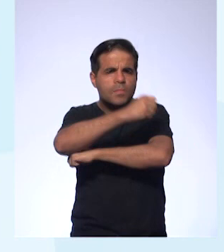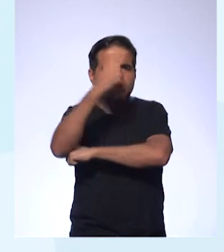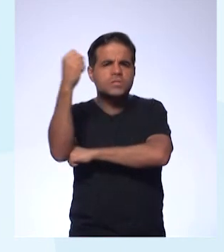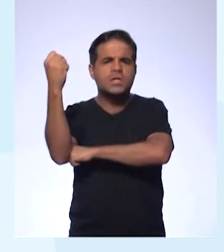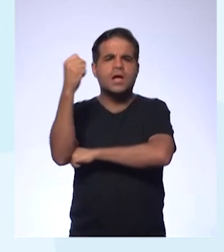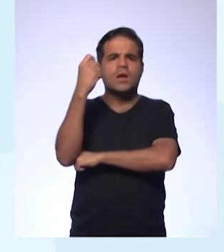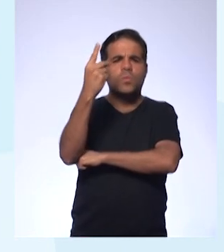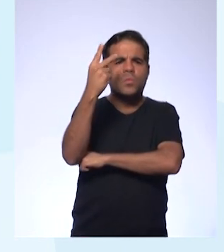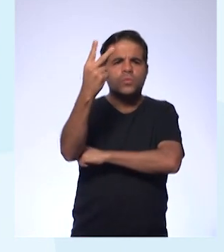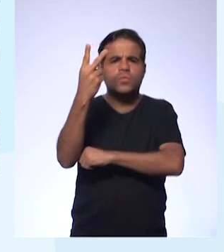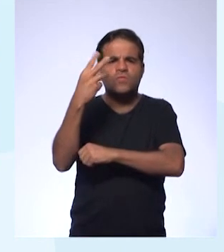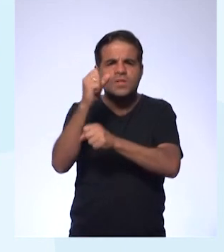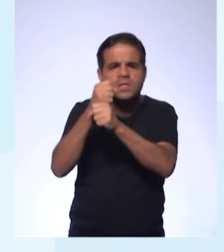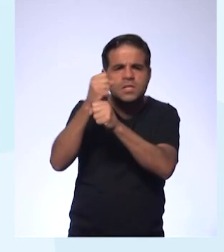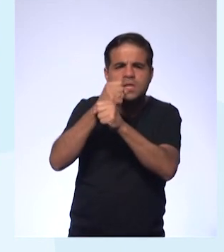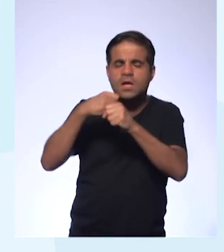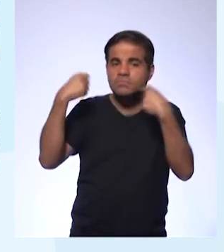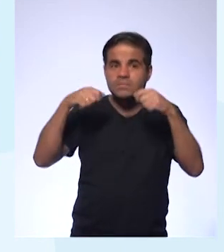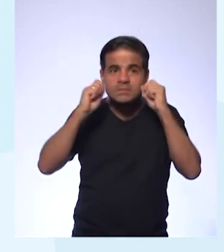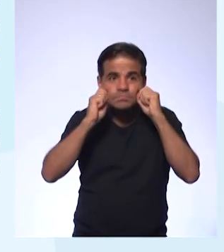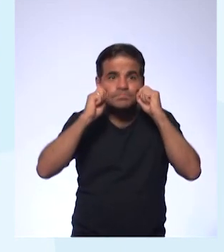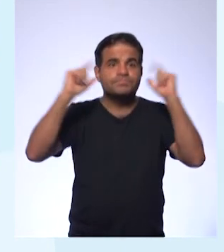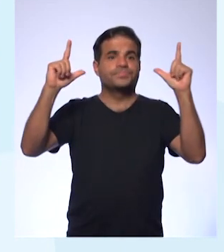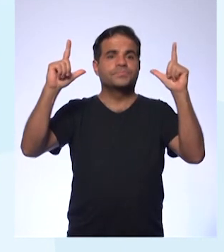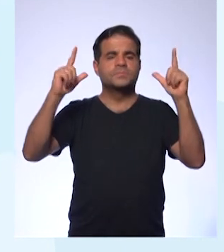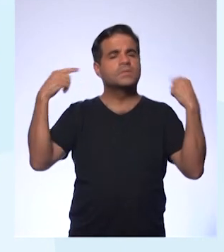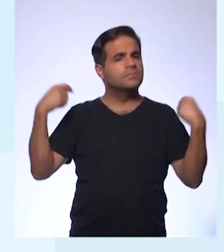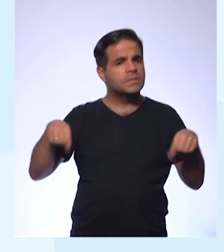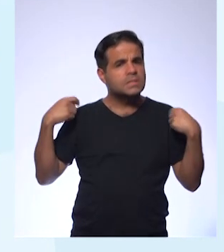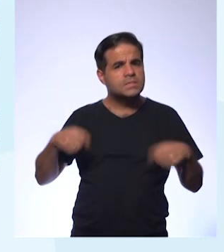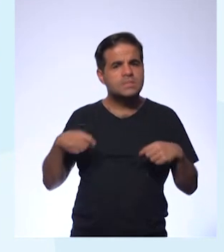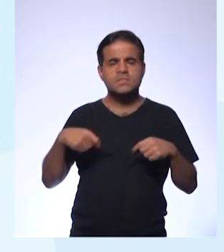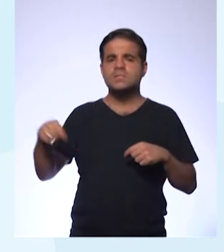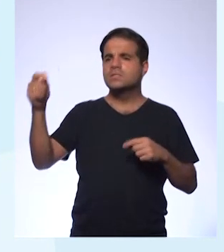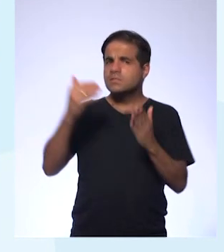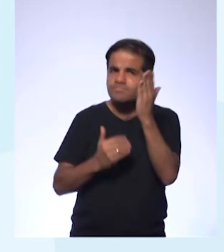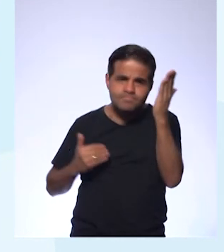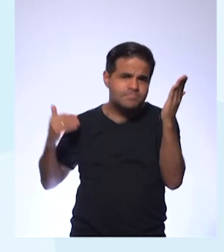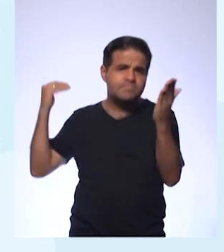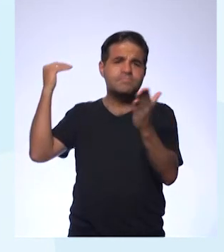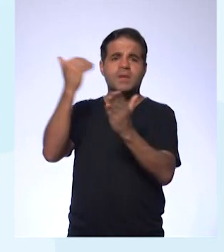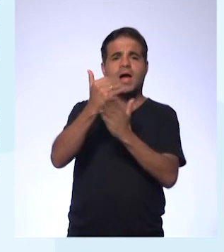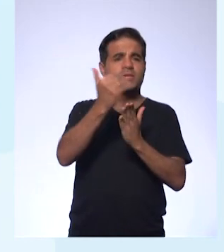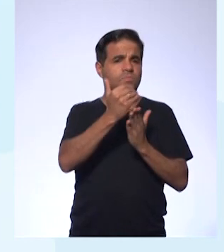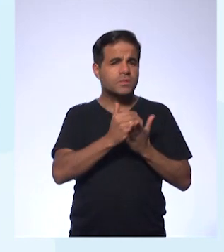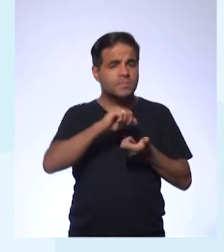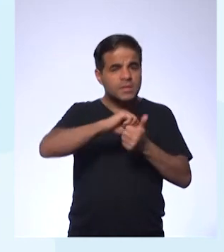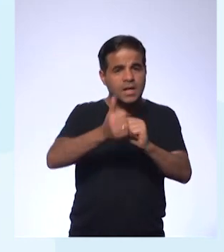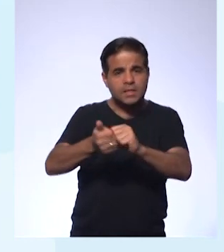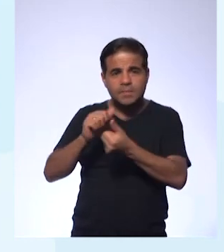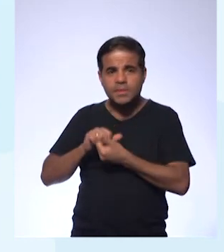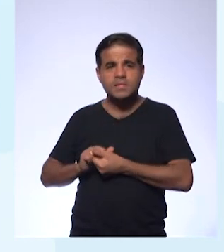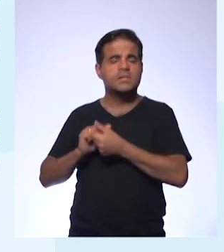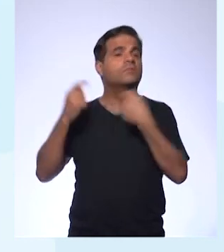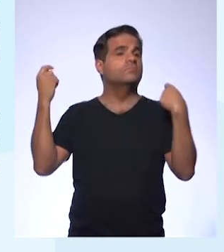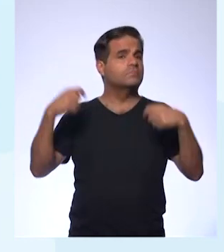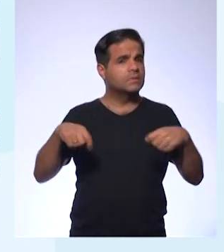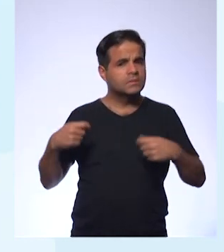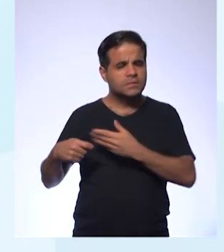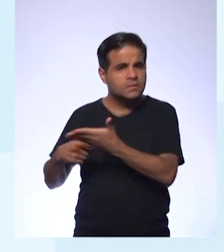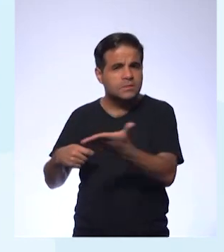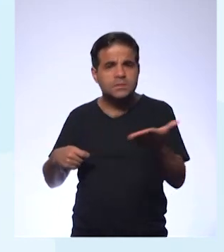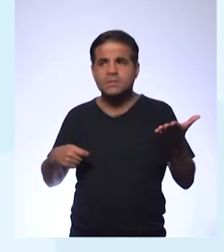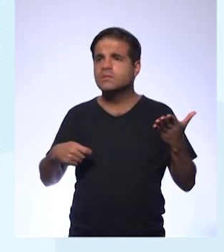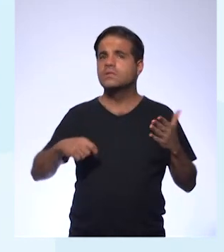a 2 décadas para despertar. Precisa intensificar programas de adaptação que, ao mesmo